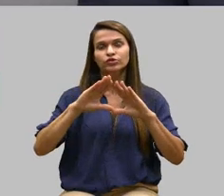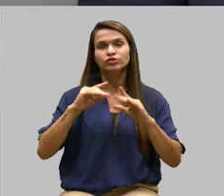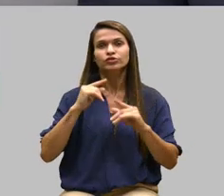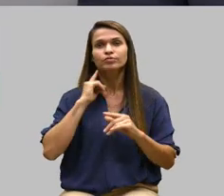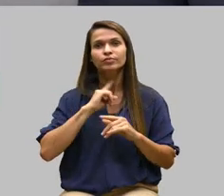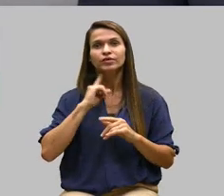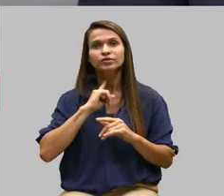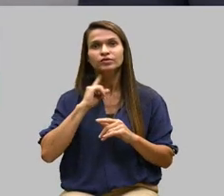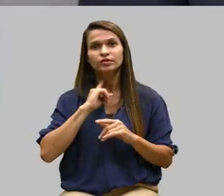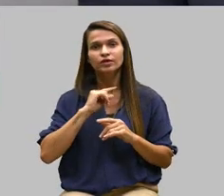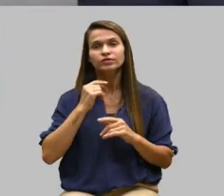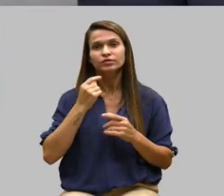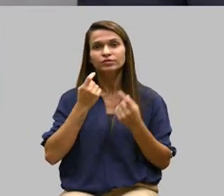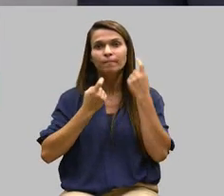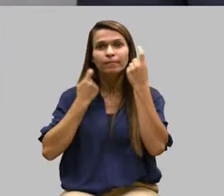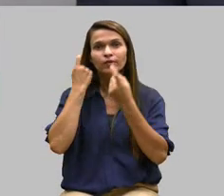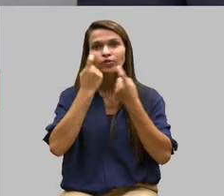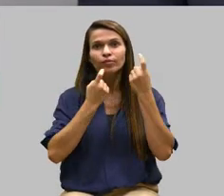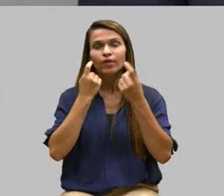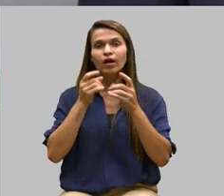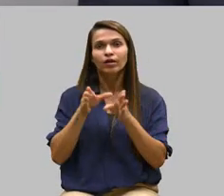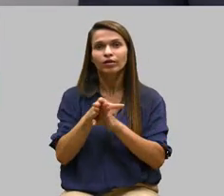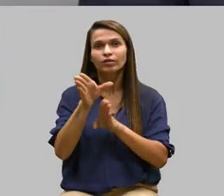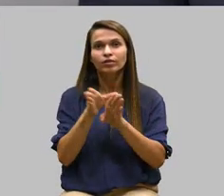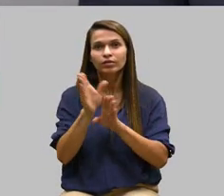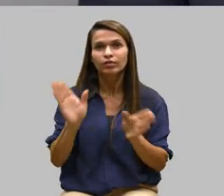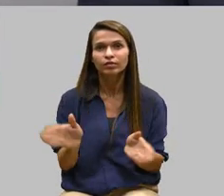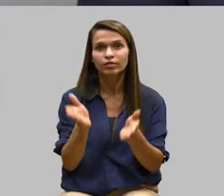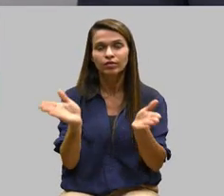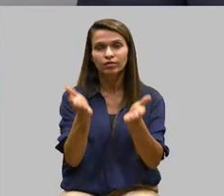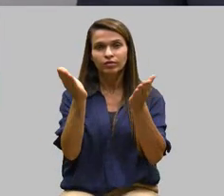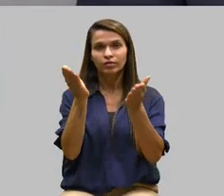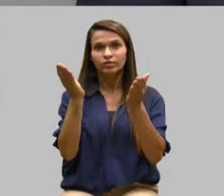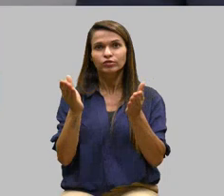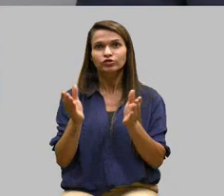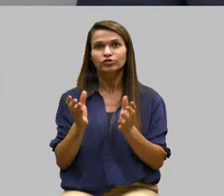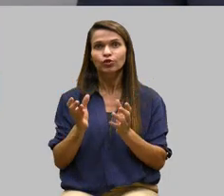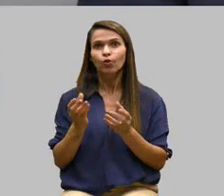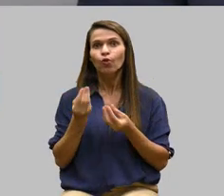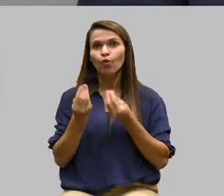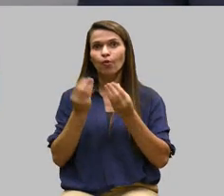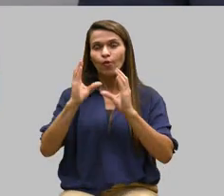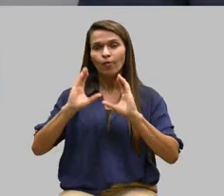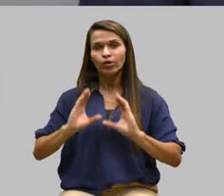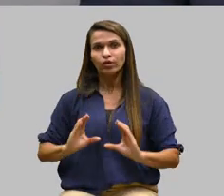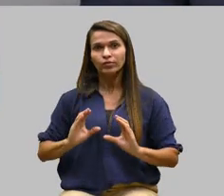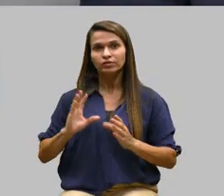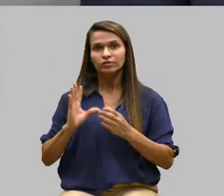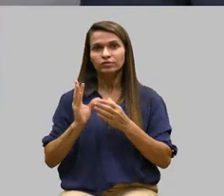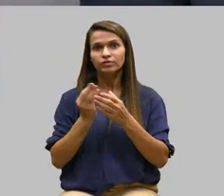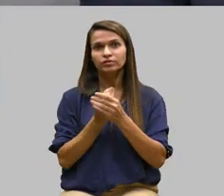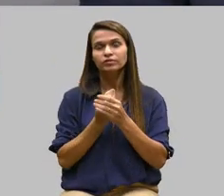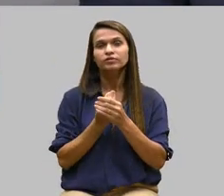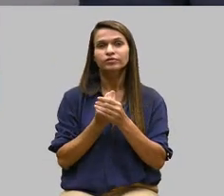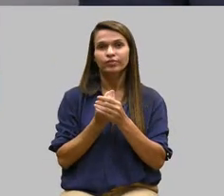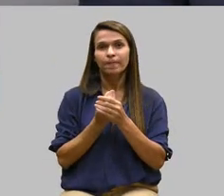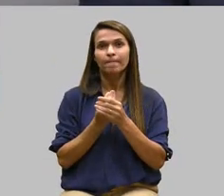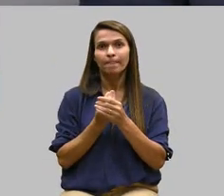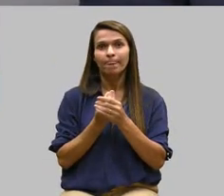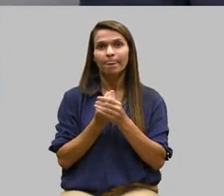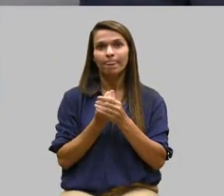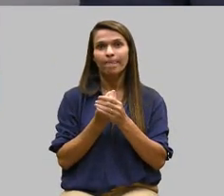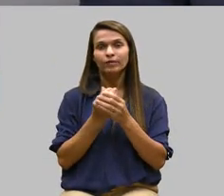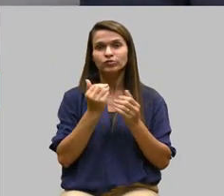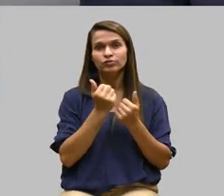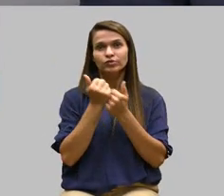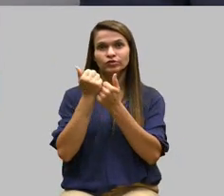tem ainda se preocupado em orientar e estimular a adoção de comportamentos inclusivos por meio da Superintendência de